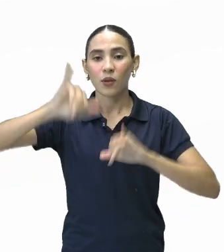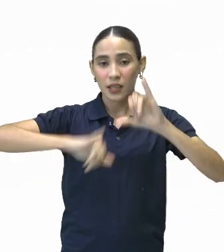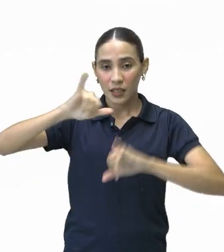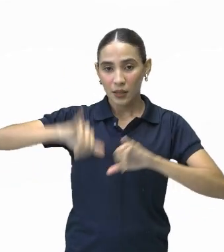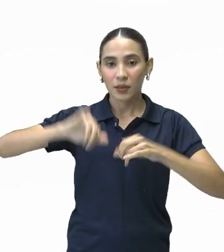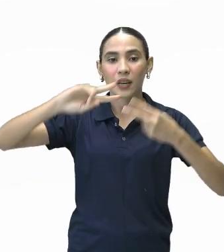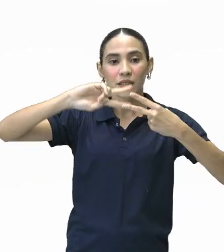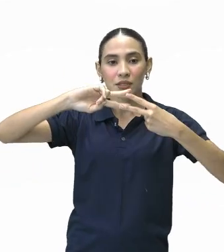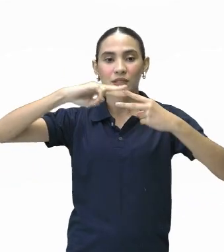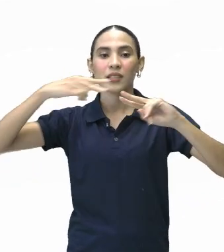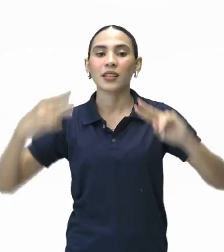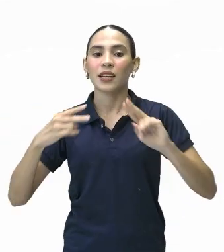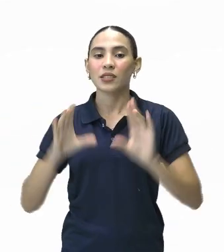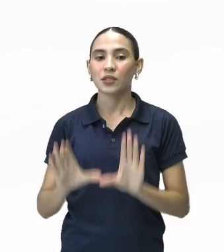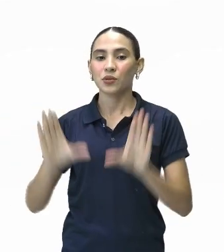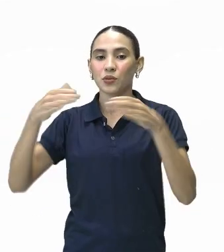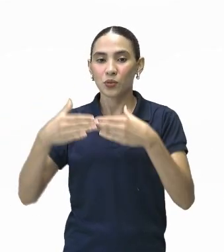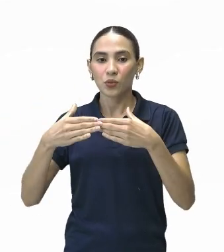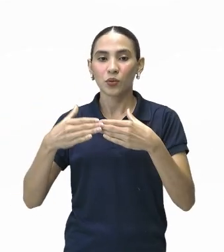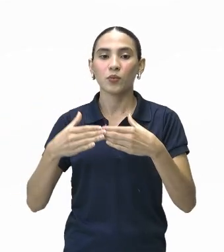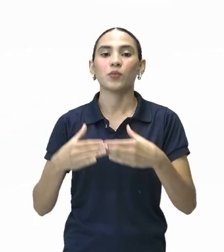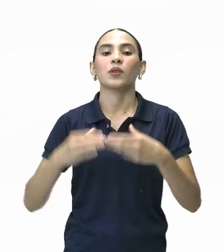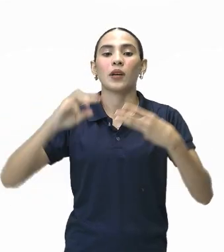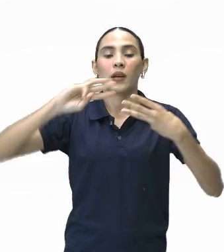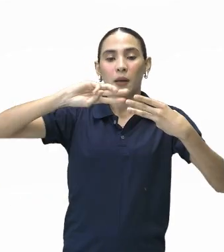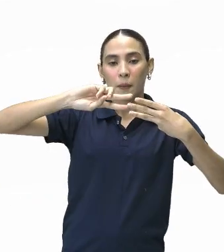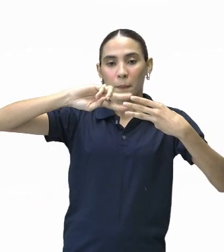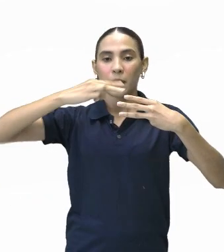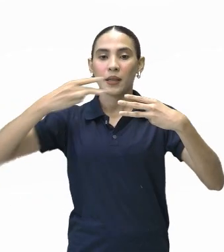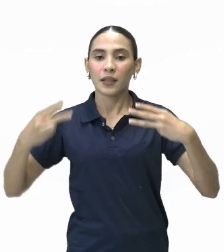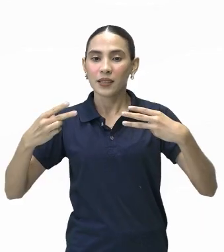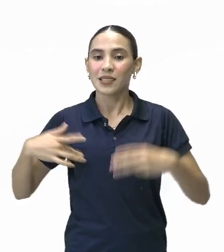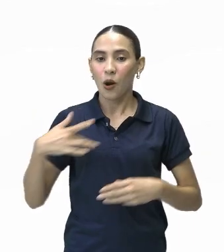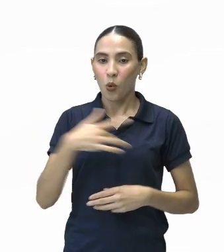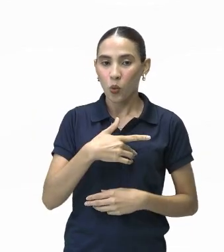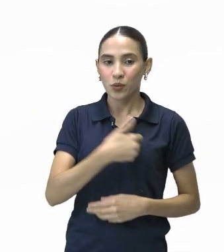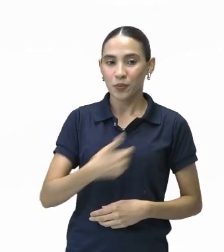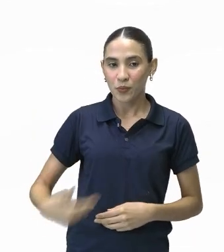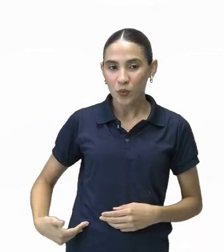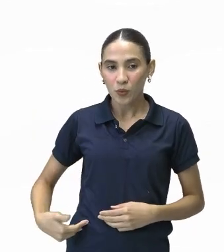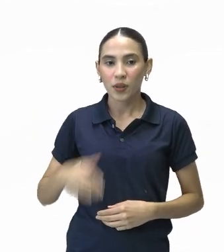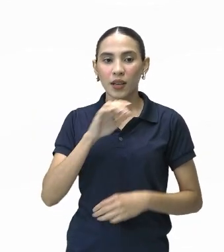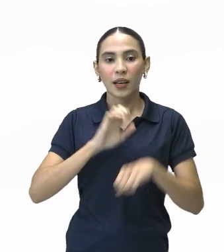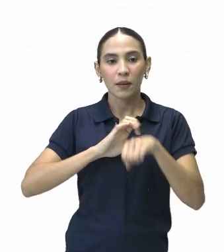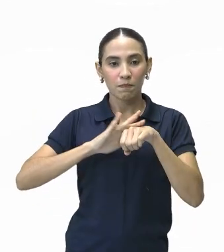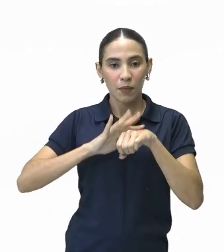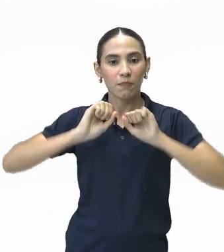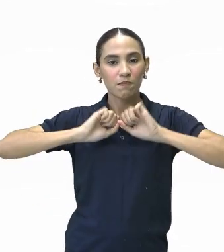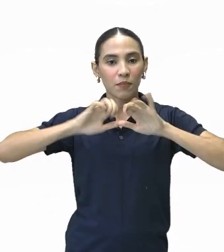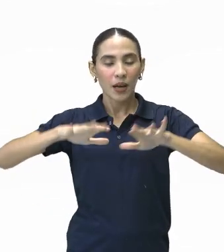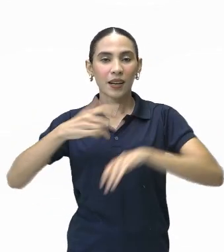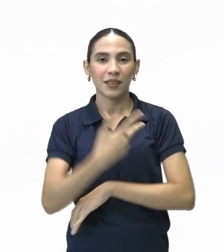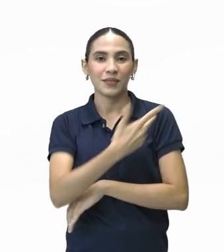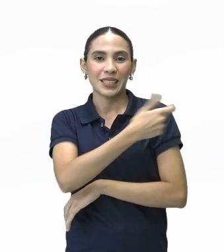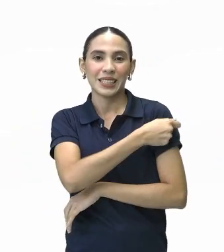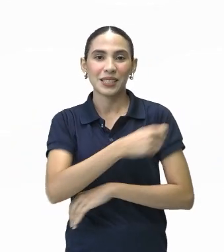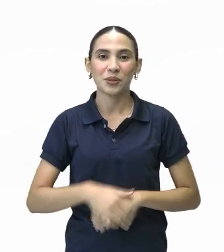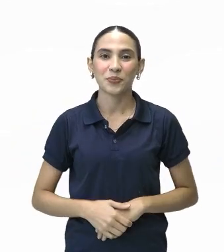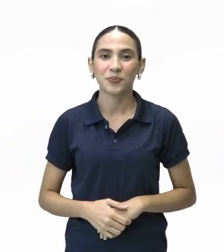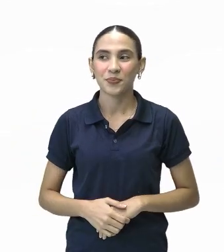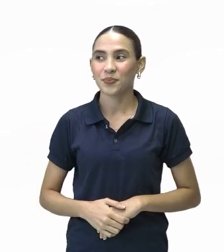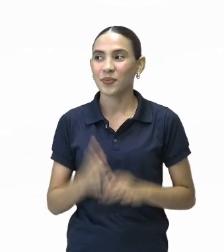de Populações, Herança Mendeliana, Saúde Pública, Epidemiologia e